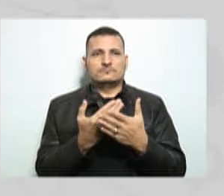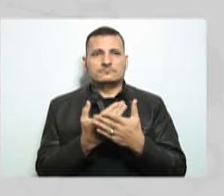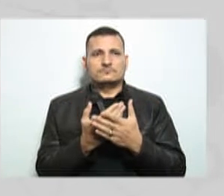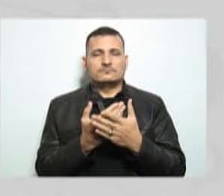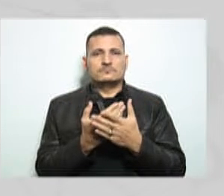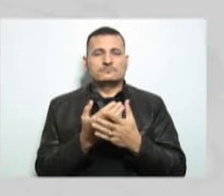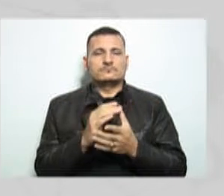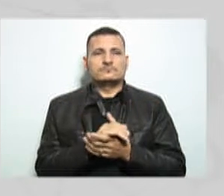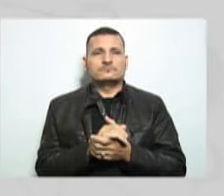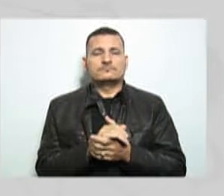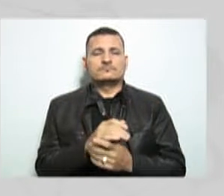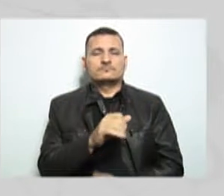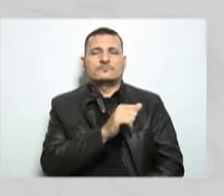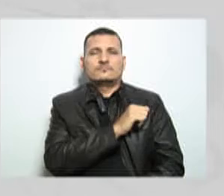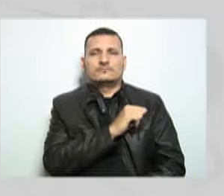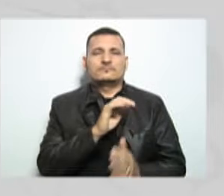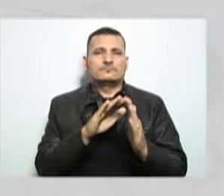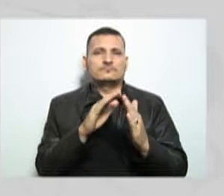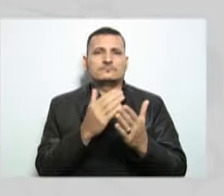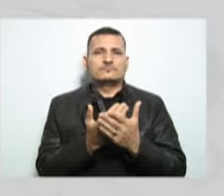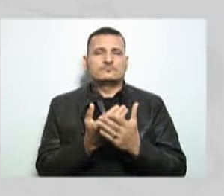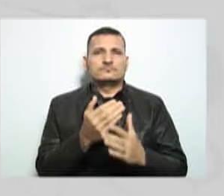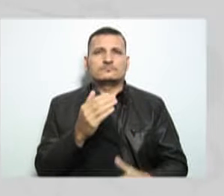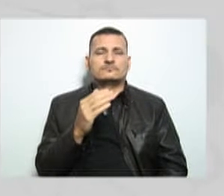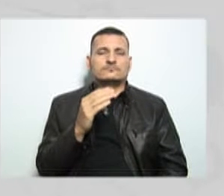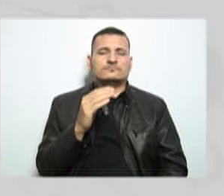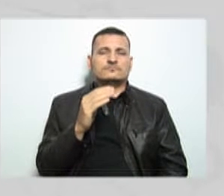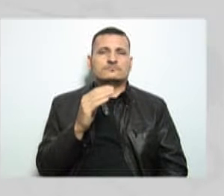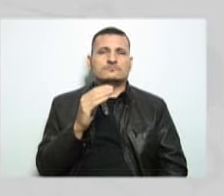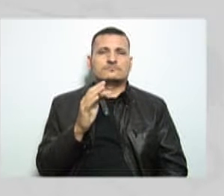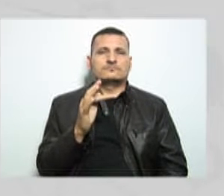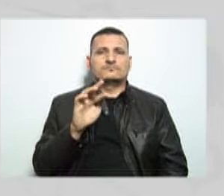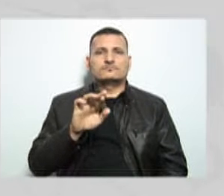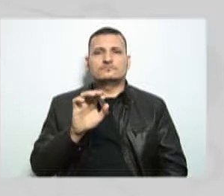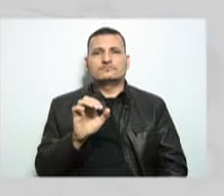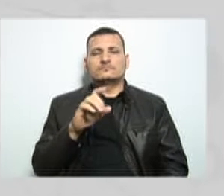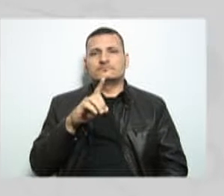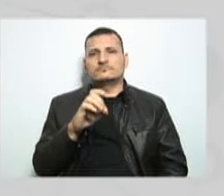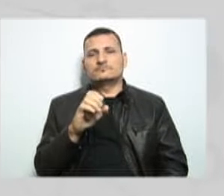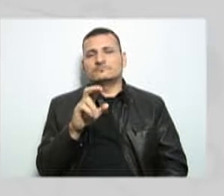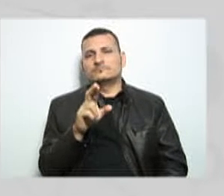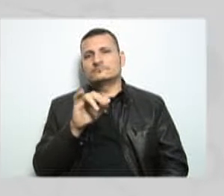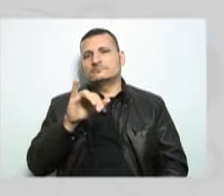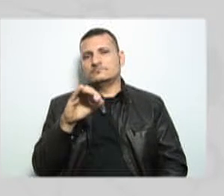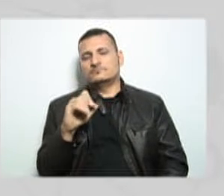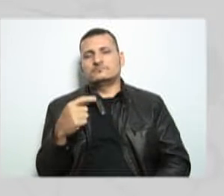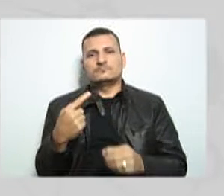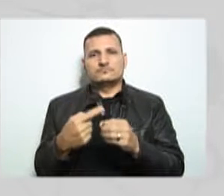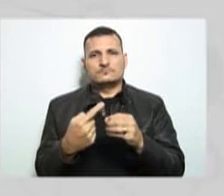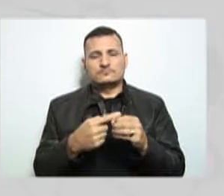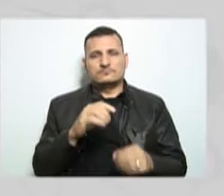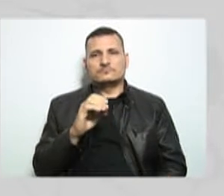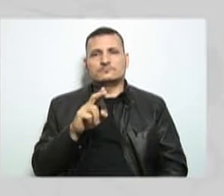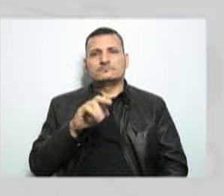E os alunos da escola Antônio Frederico de Castro Alves de Cujubim também